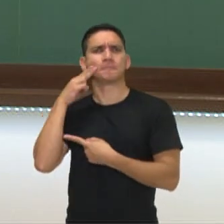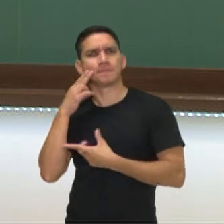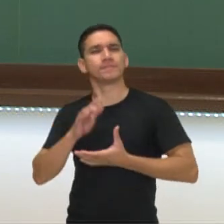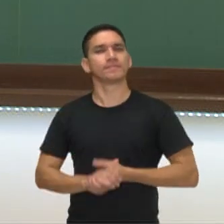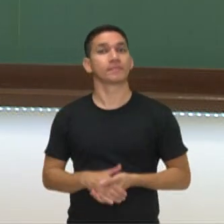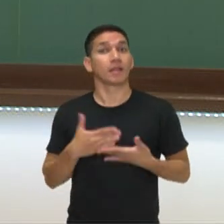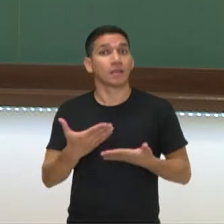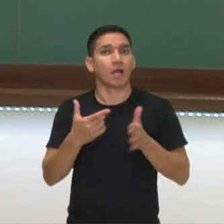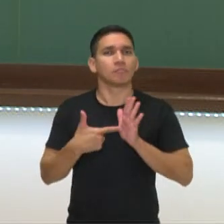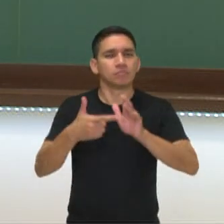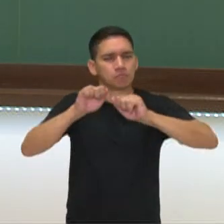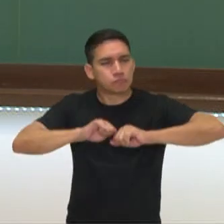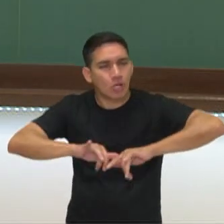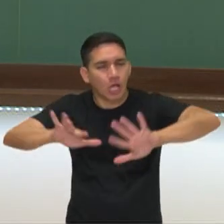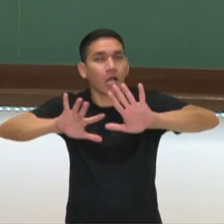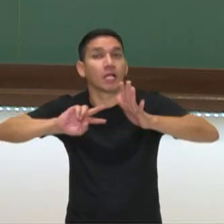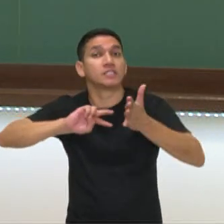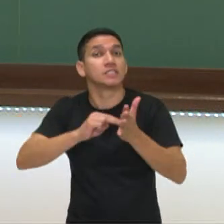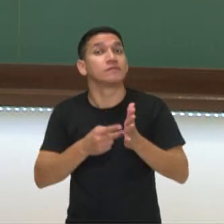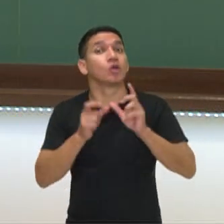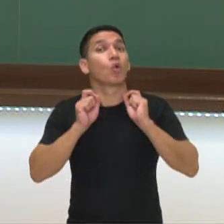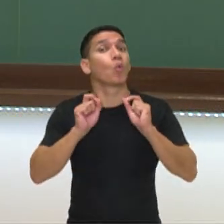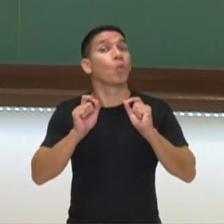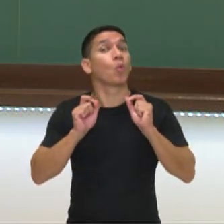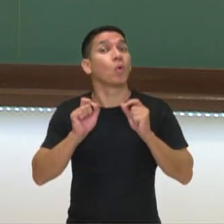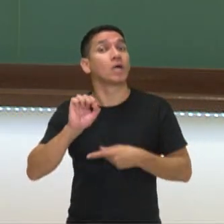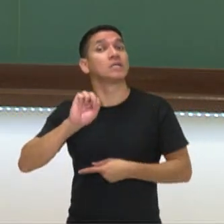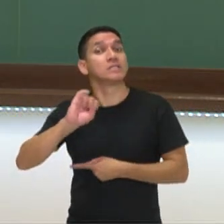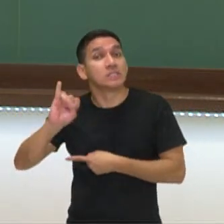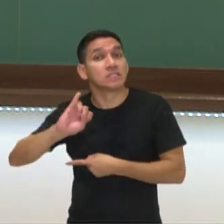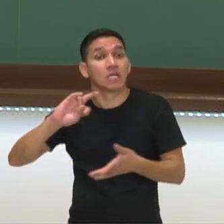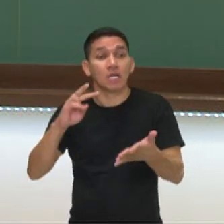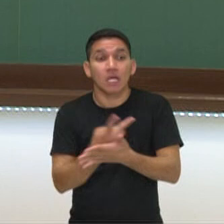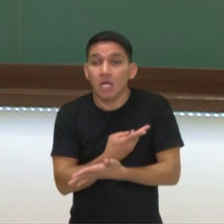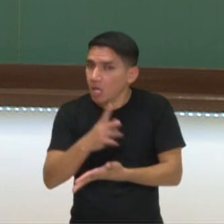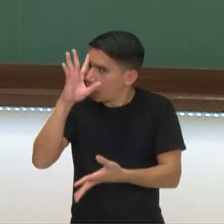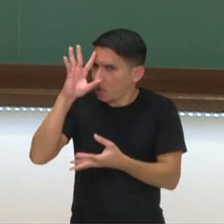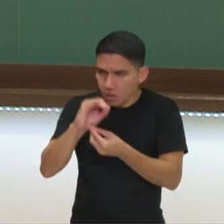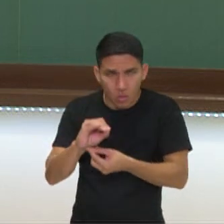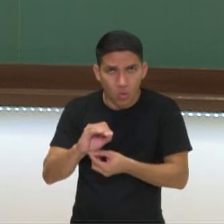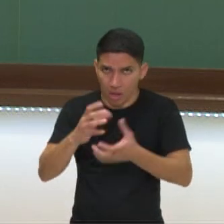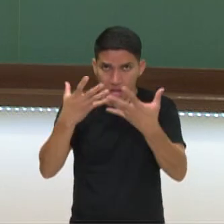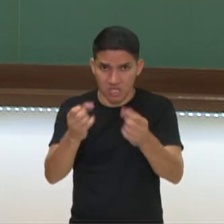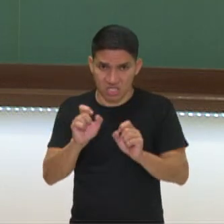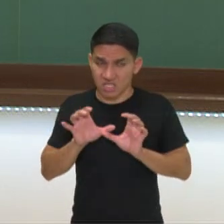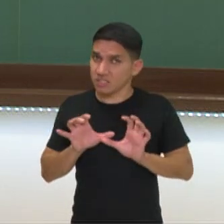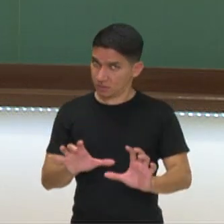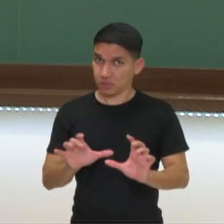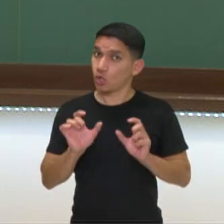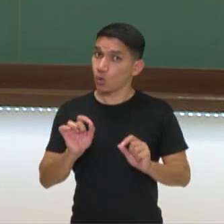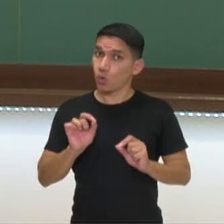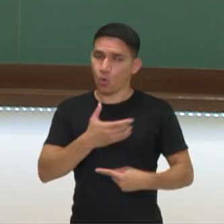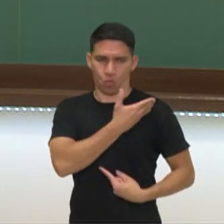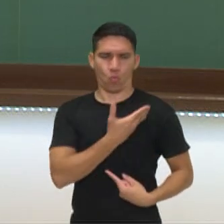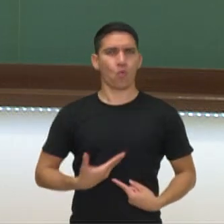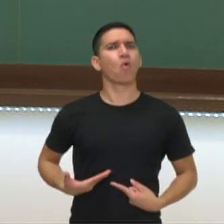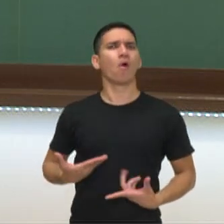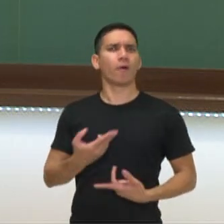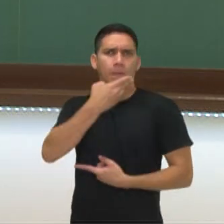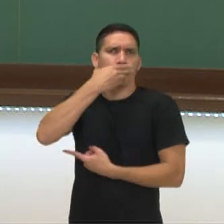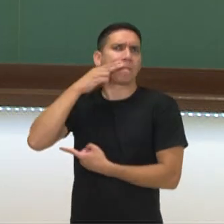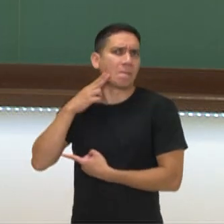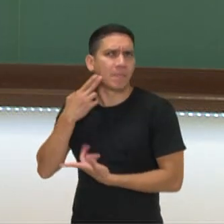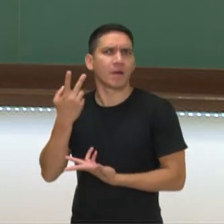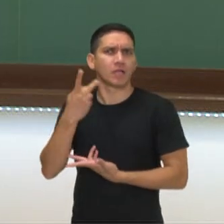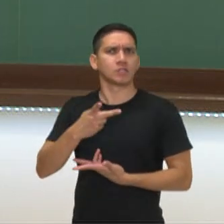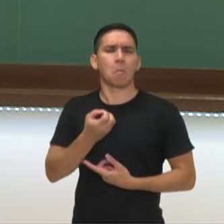Então, espalhar essa imagem para mostrar, eventualmente, caso alguém ainda não estivesse convencido do governo do Mussolini, de